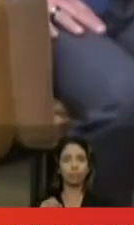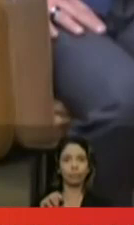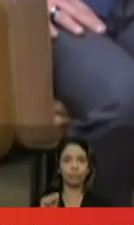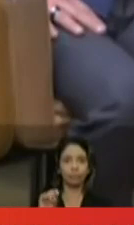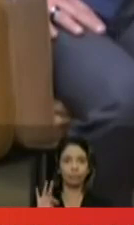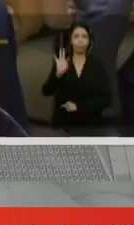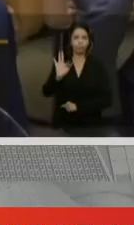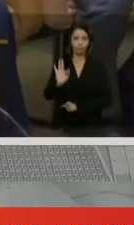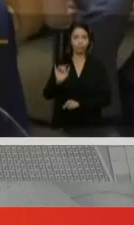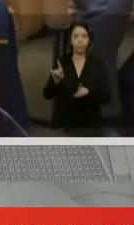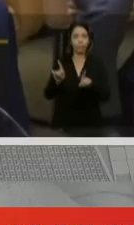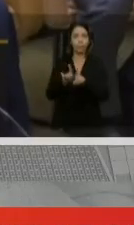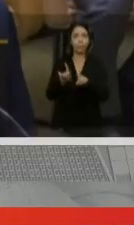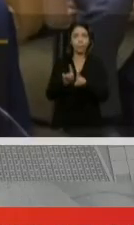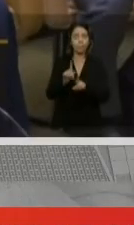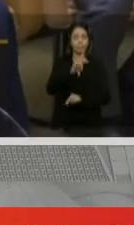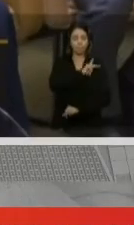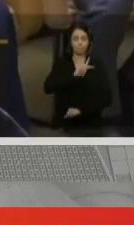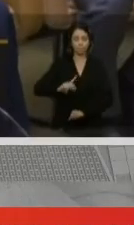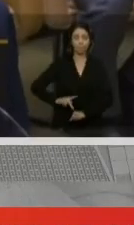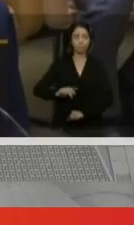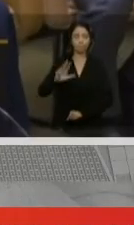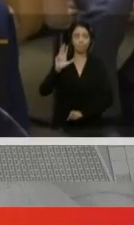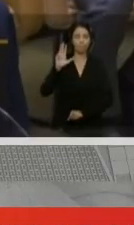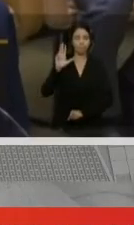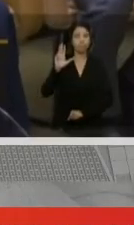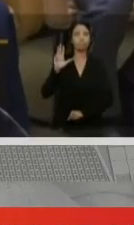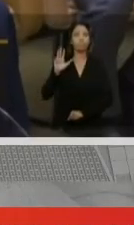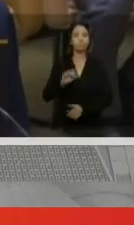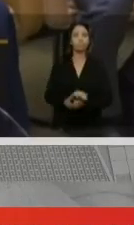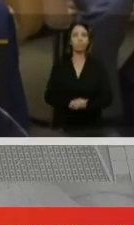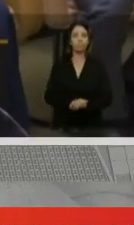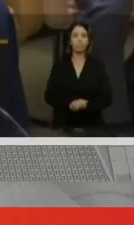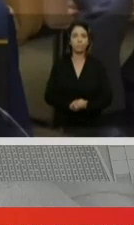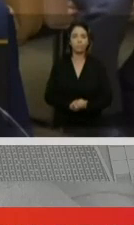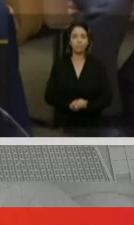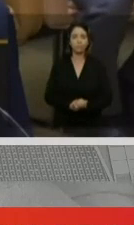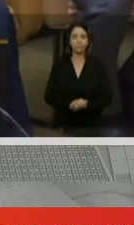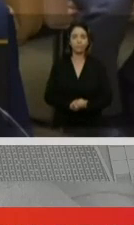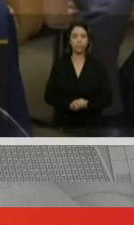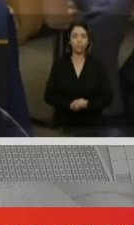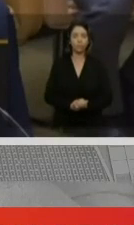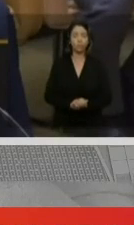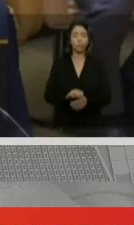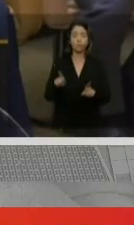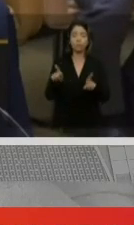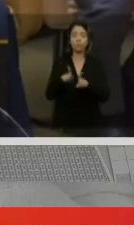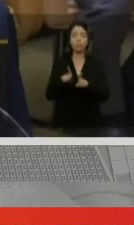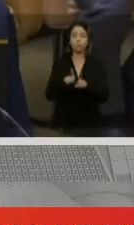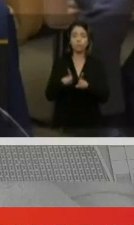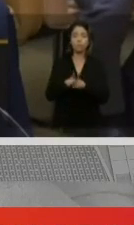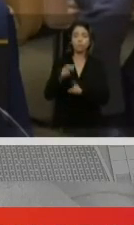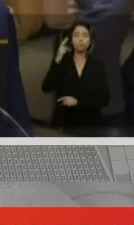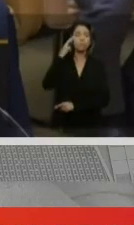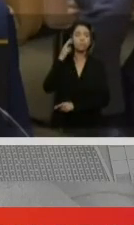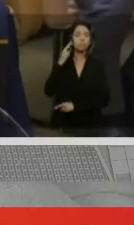liberal, que é o sistema político vigente no Brasil, que é um resultado de um